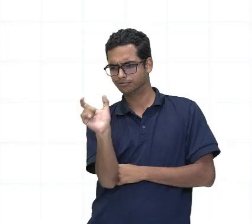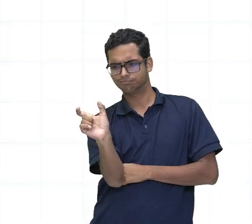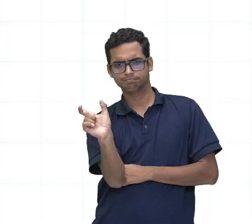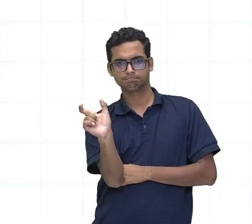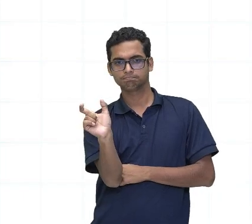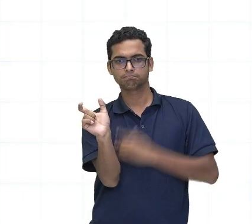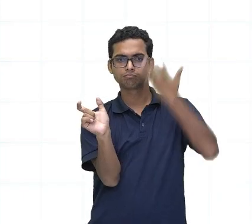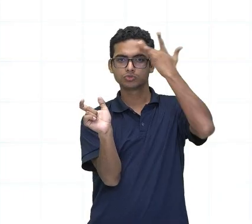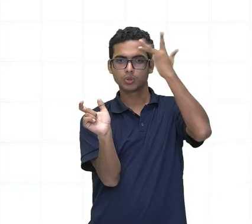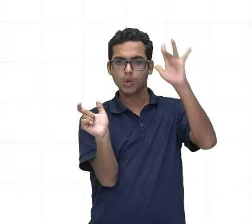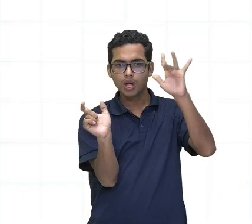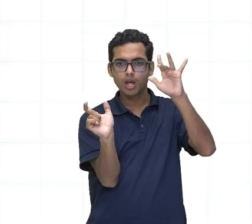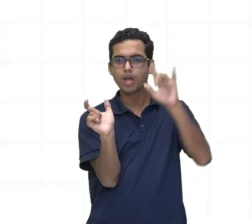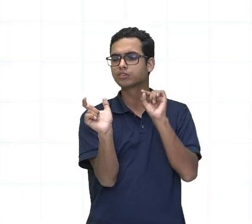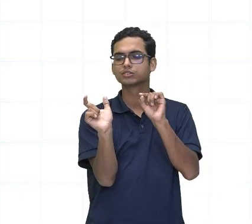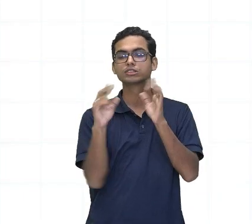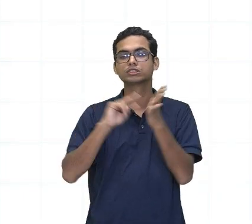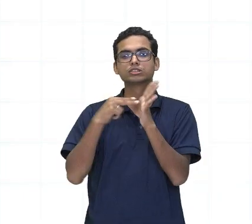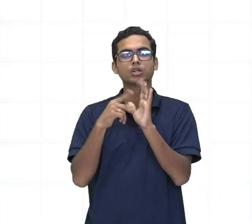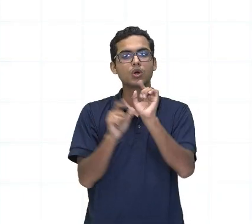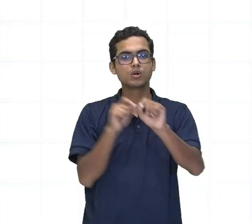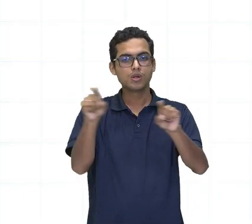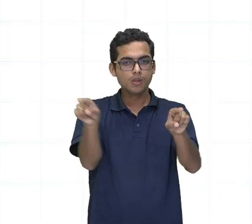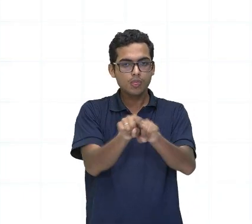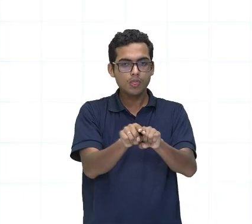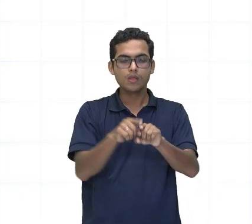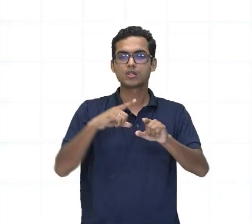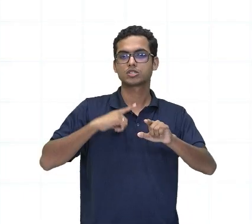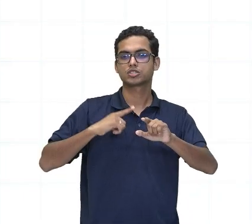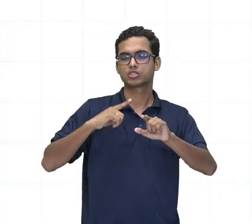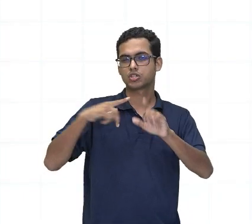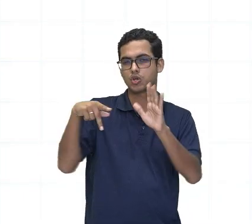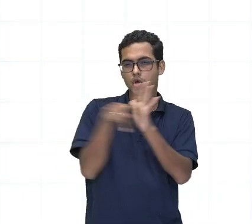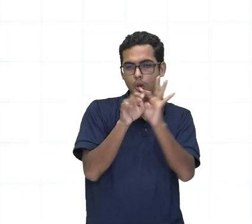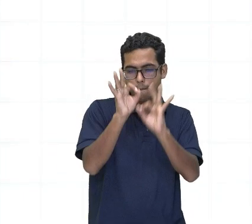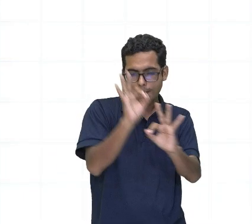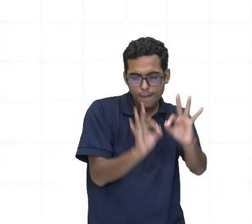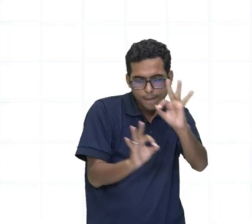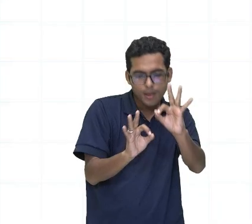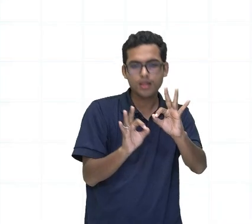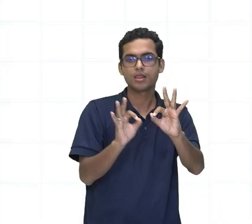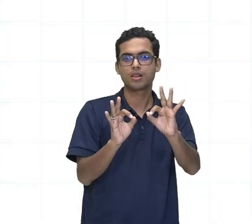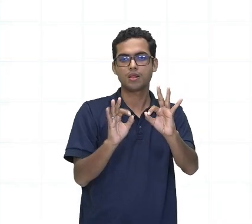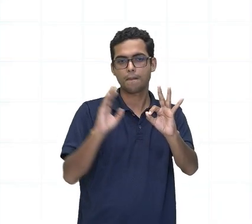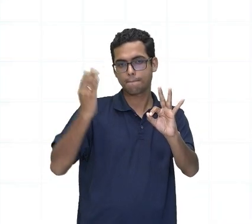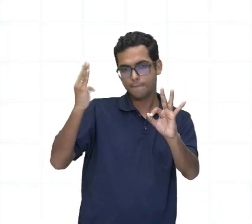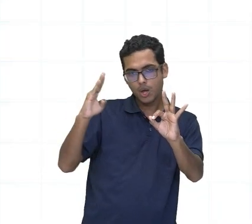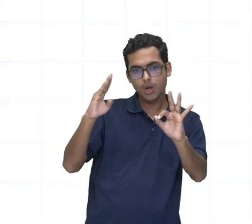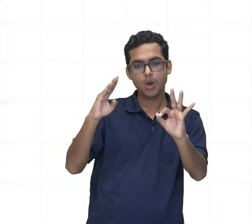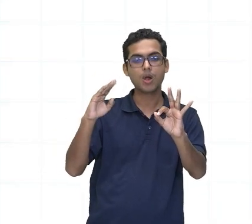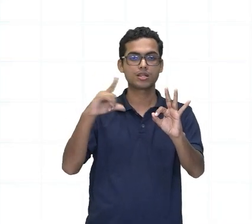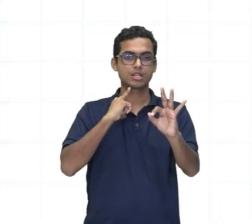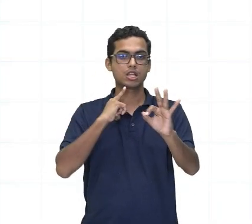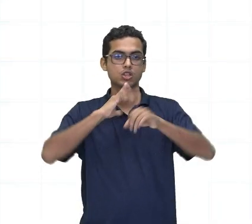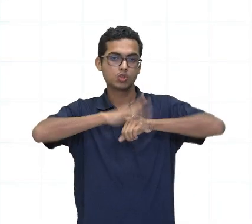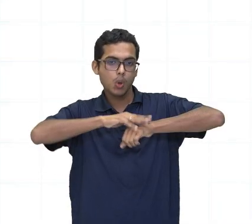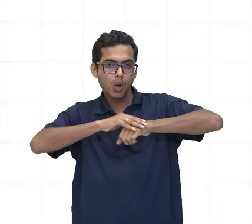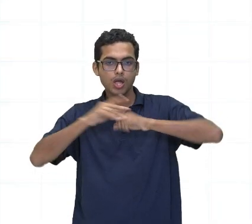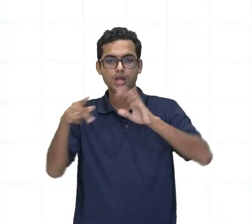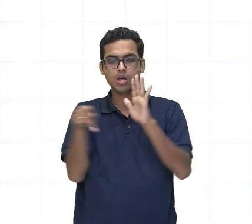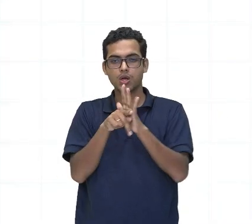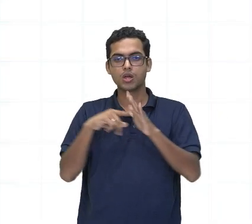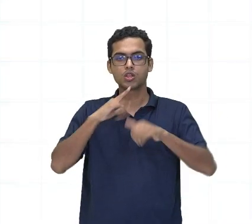vem dizendo o que é isso, capacidade de um agente biológico causar doença em um hospedeiro suscetível. Ou